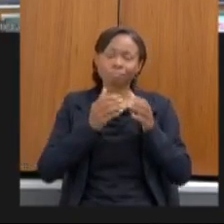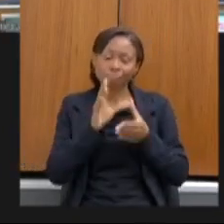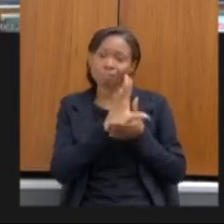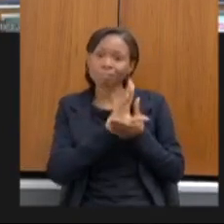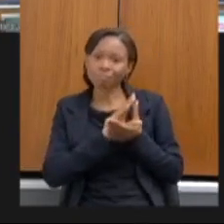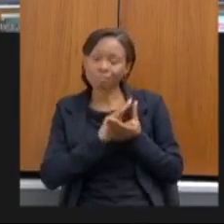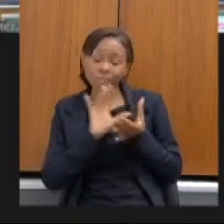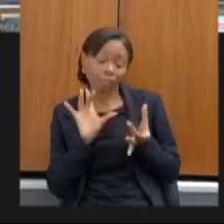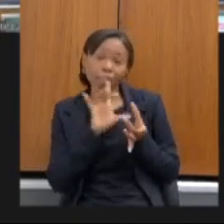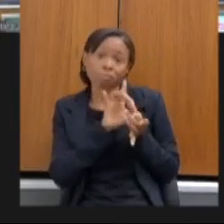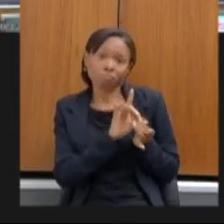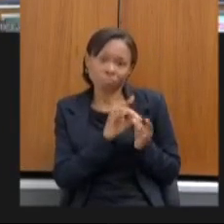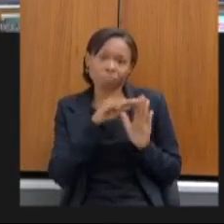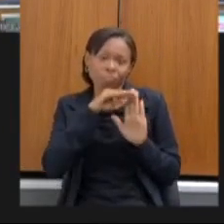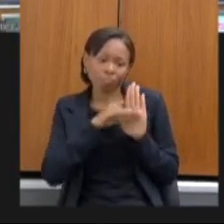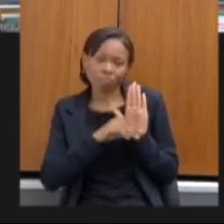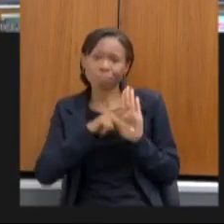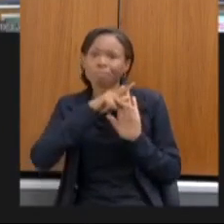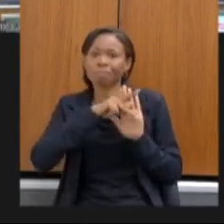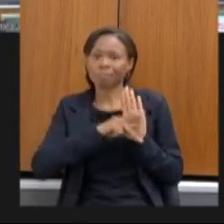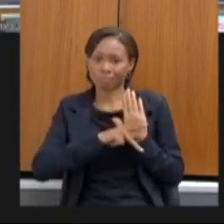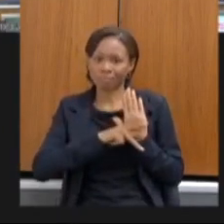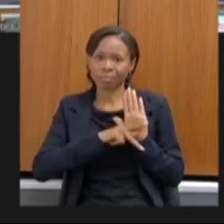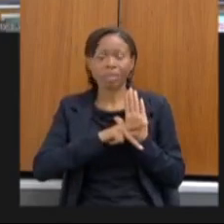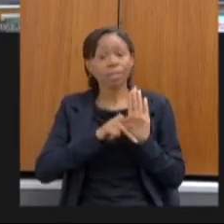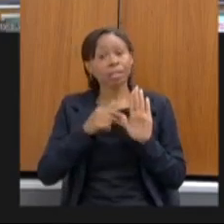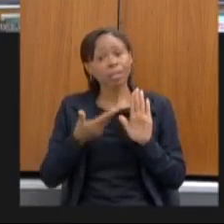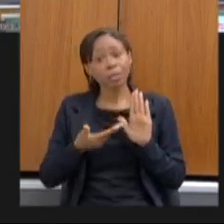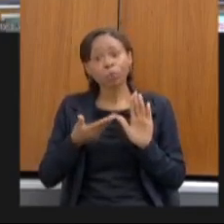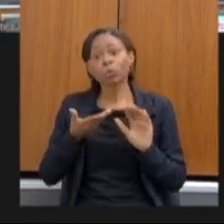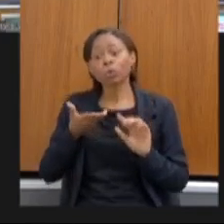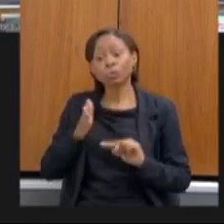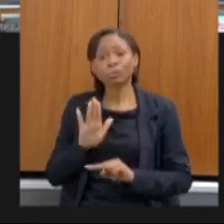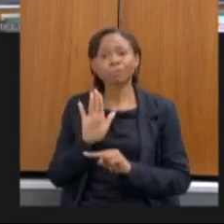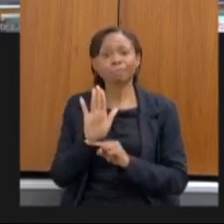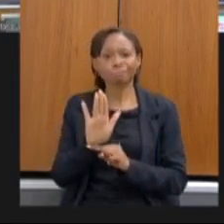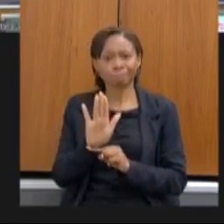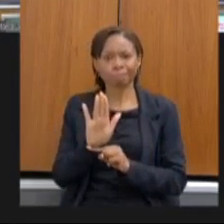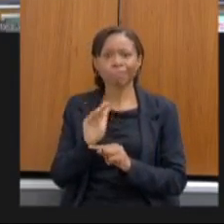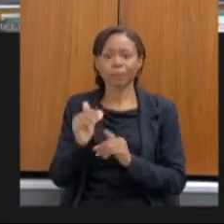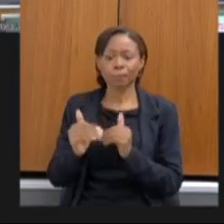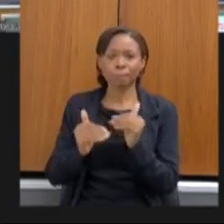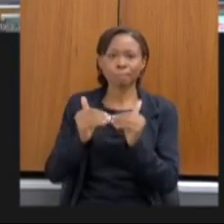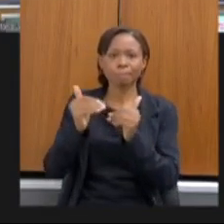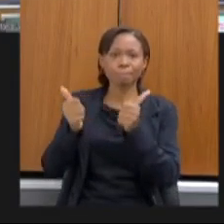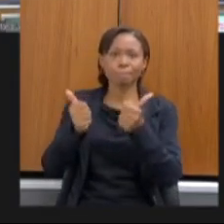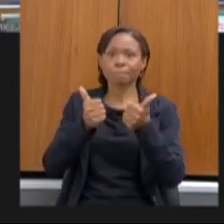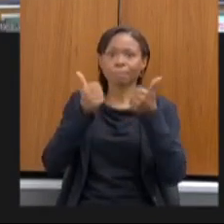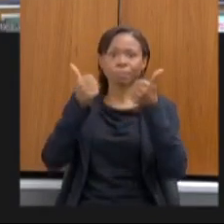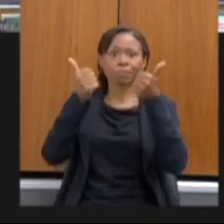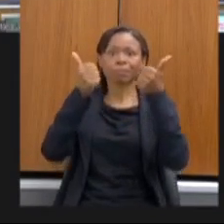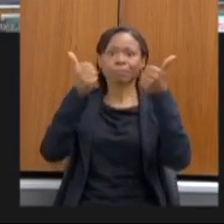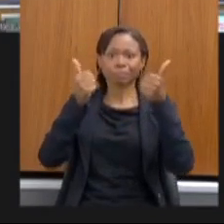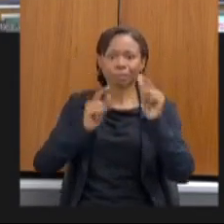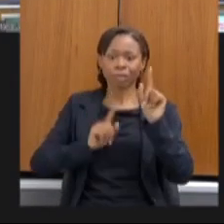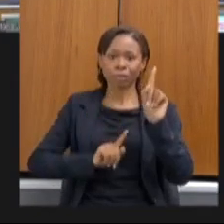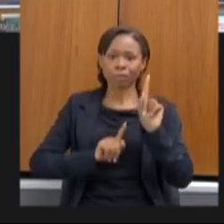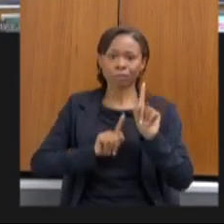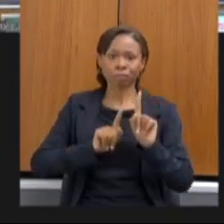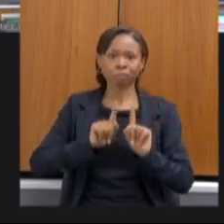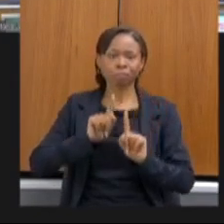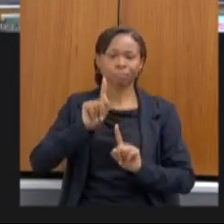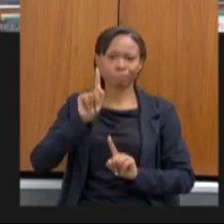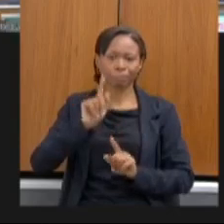refletiu naturalmente se refletiu visivelmente na melhoria de seus indicadores é